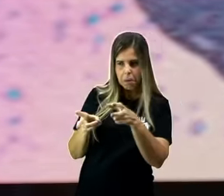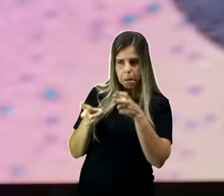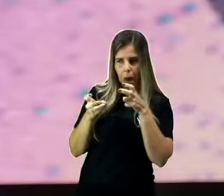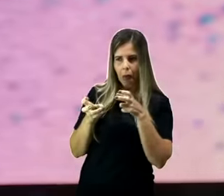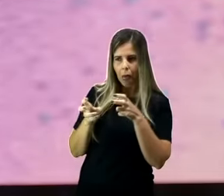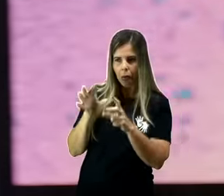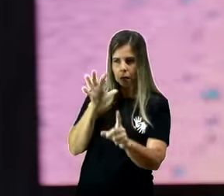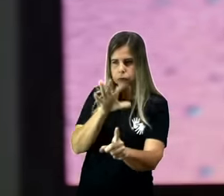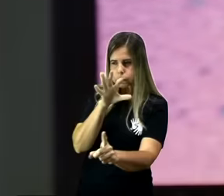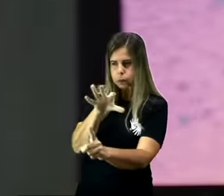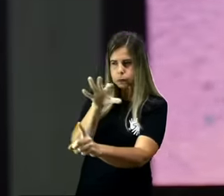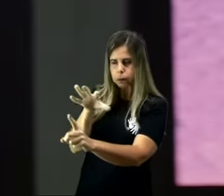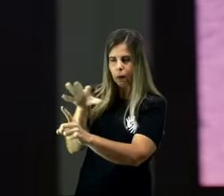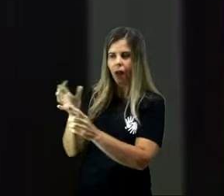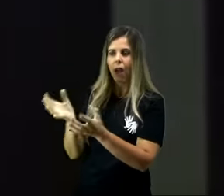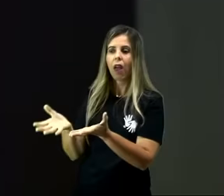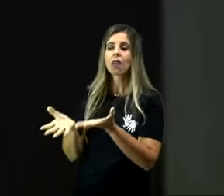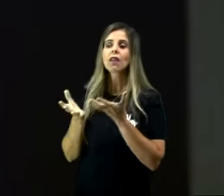Eu vou dar nome, isso aí.